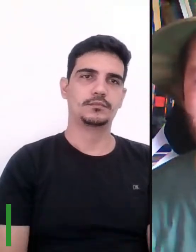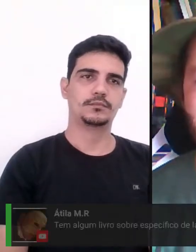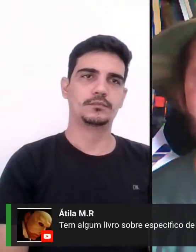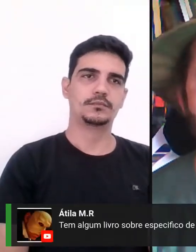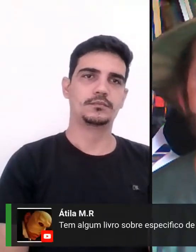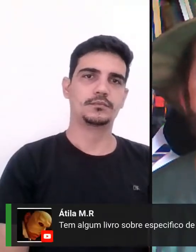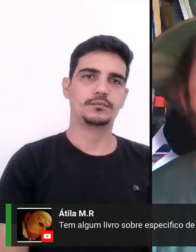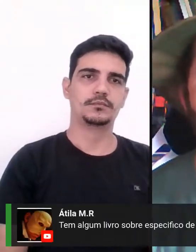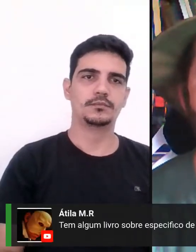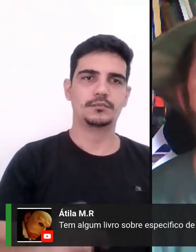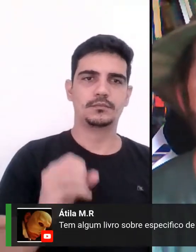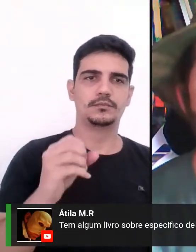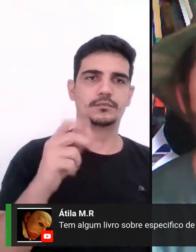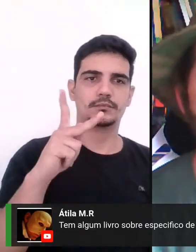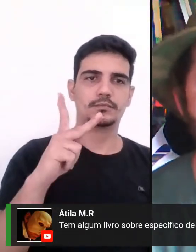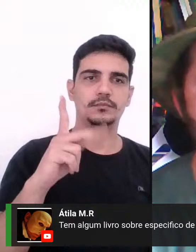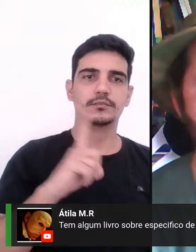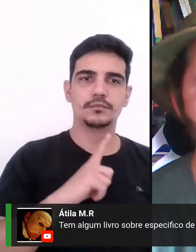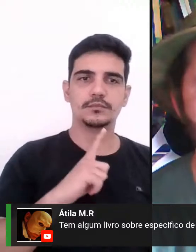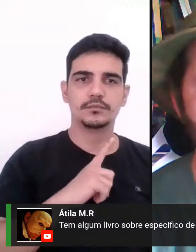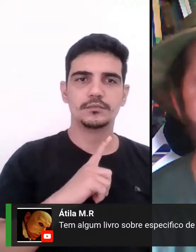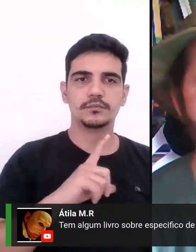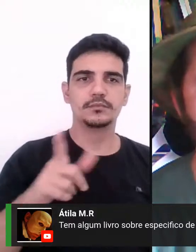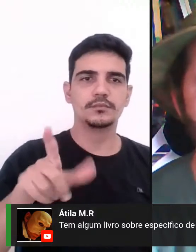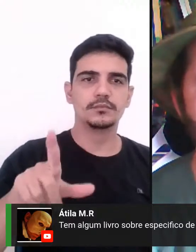Ok? Tem mais alguma pergunta?